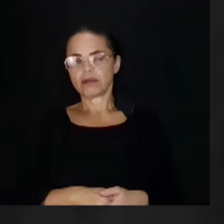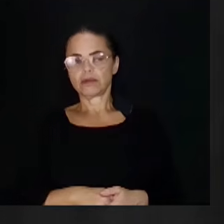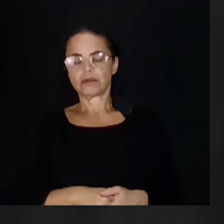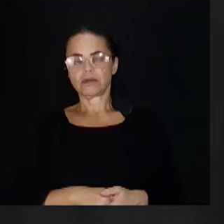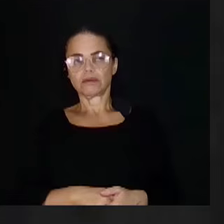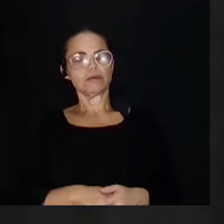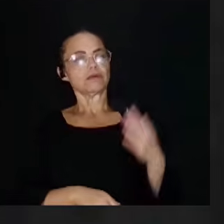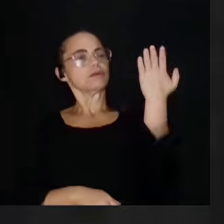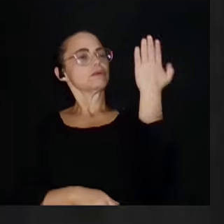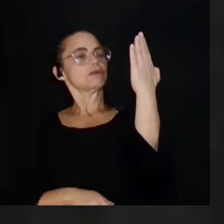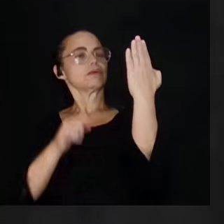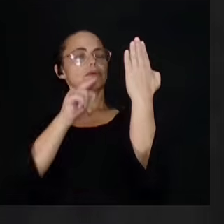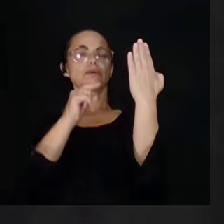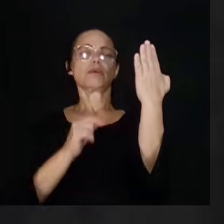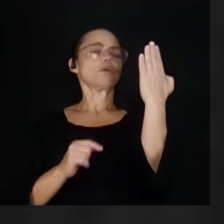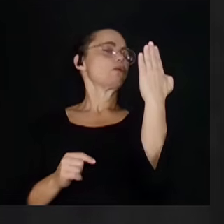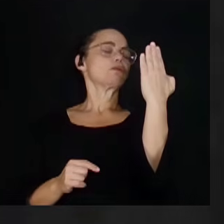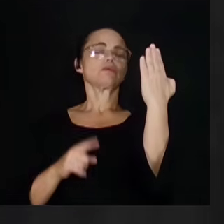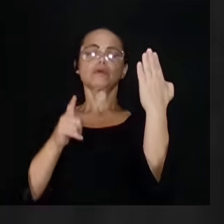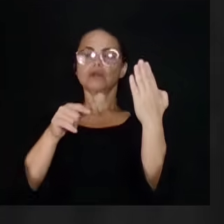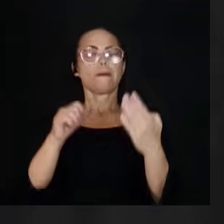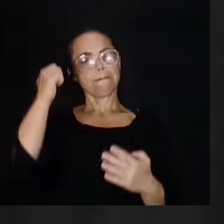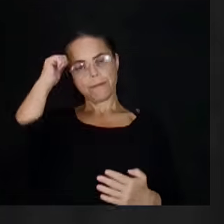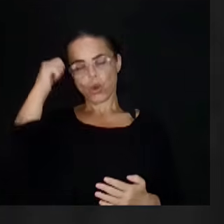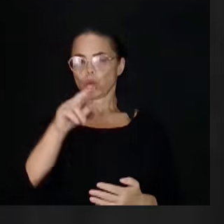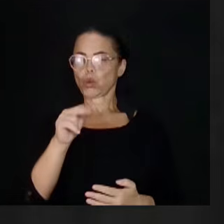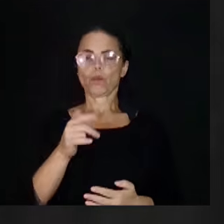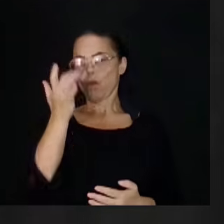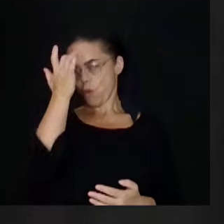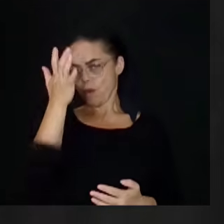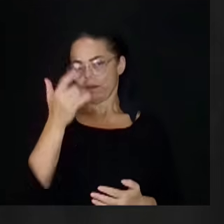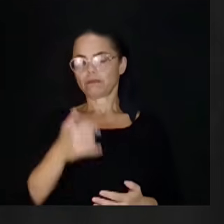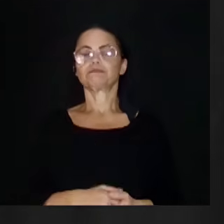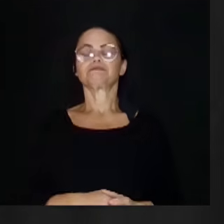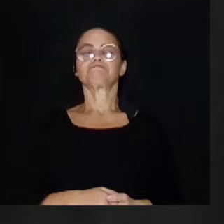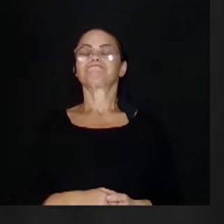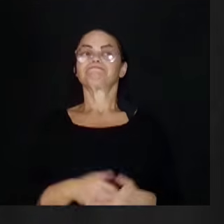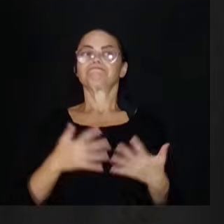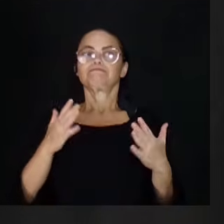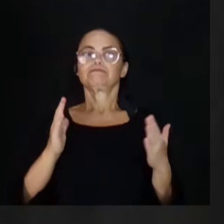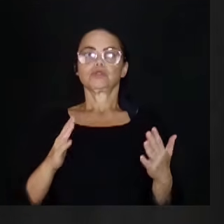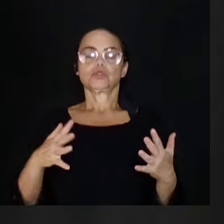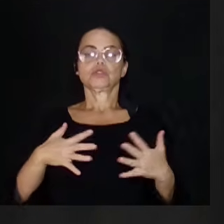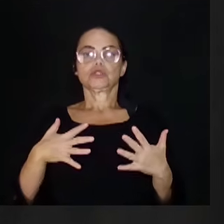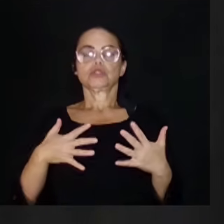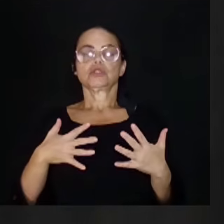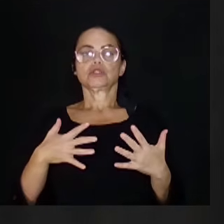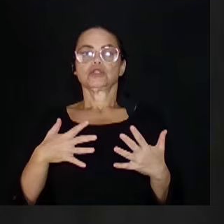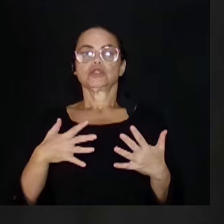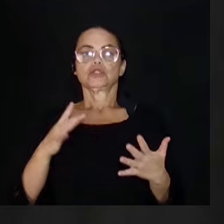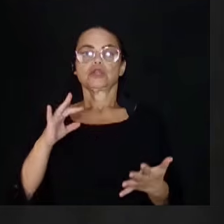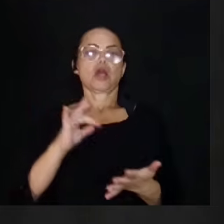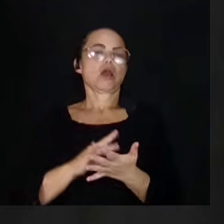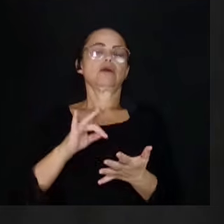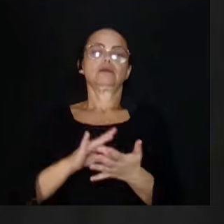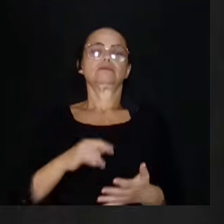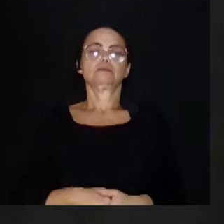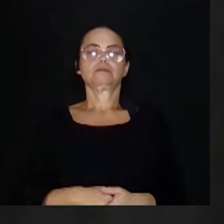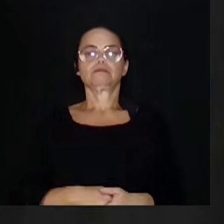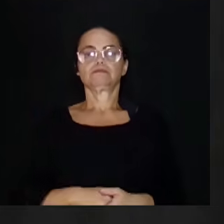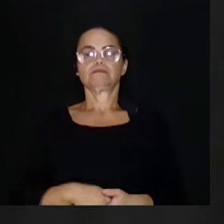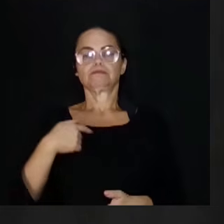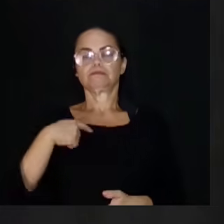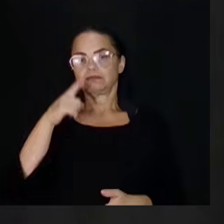preta. Nunca vai ser fácil pra você. Choque de realidade, né? E aí eu fico pensando, minha mãe foi uma mulher que